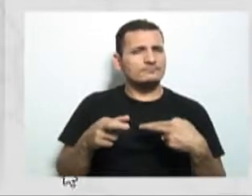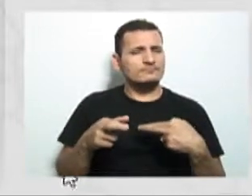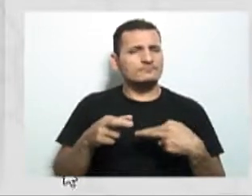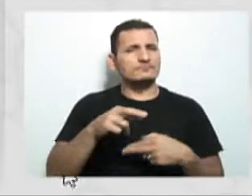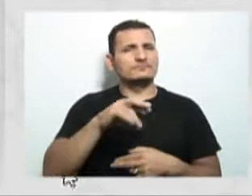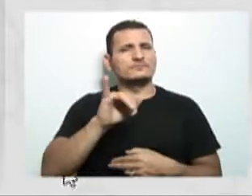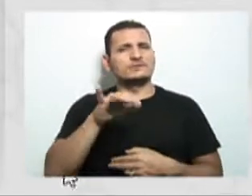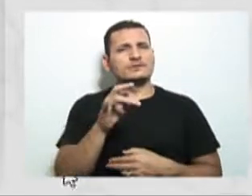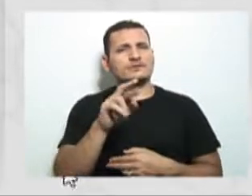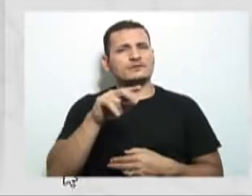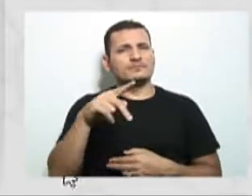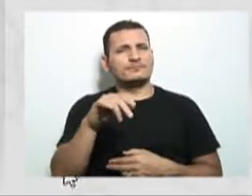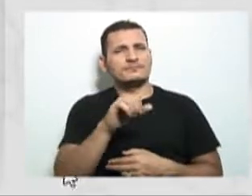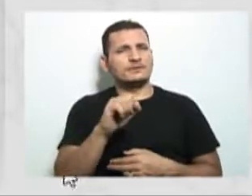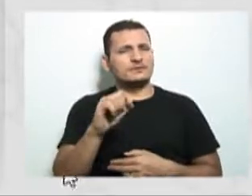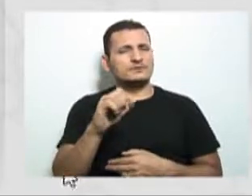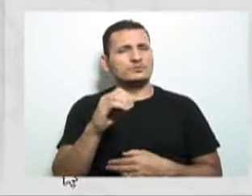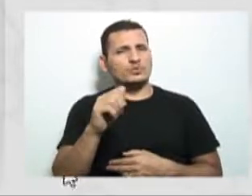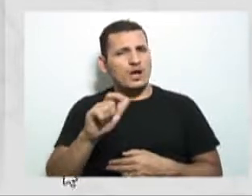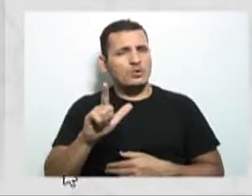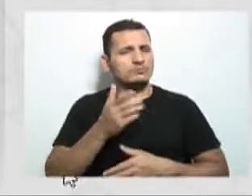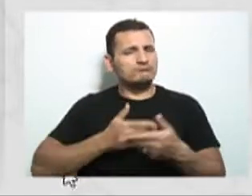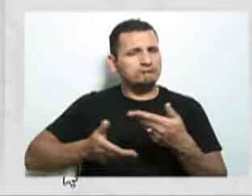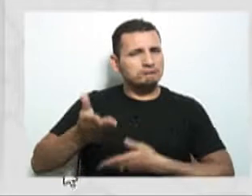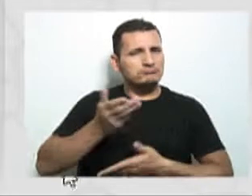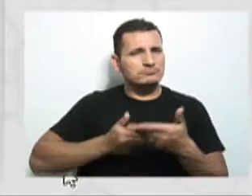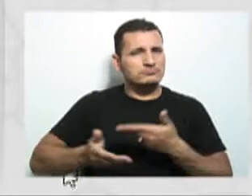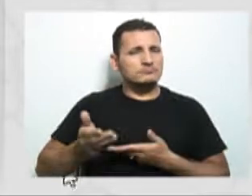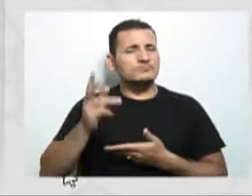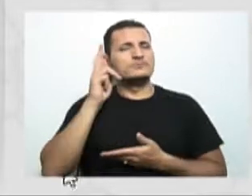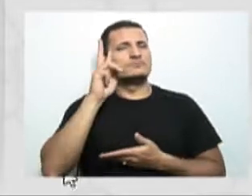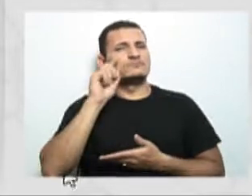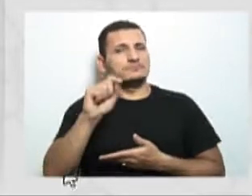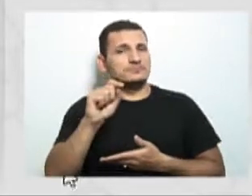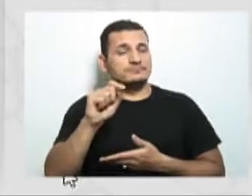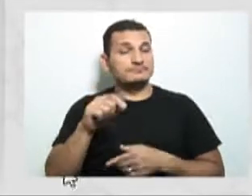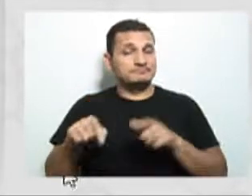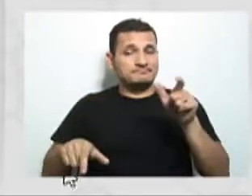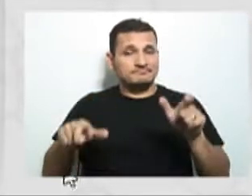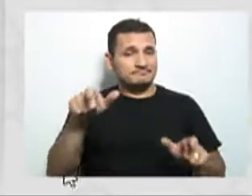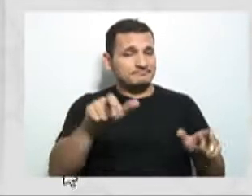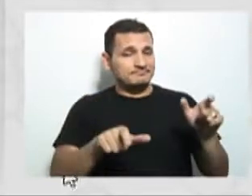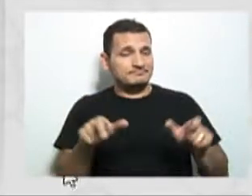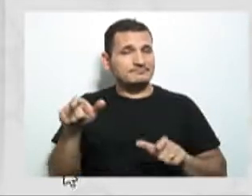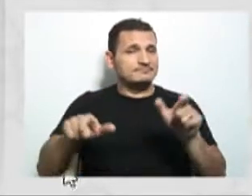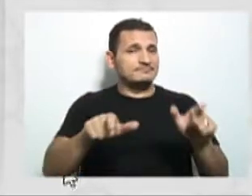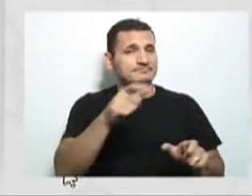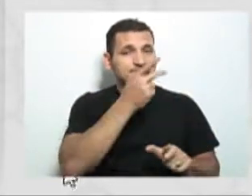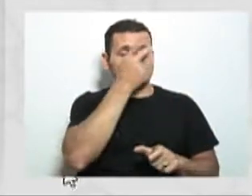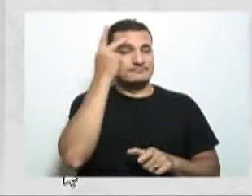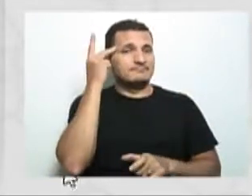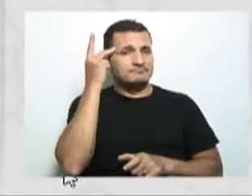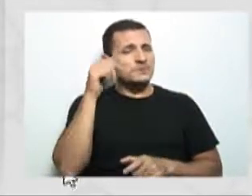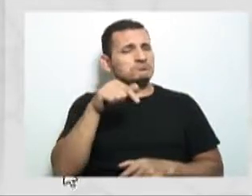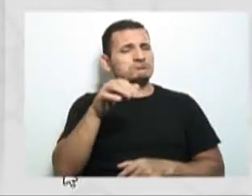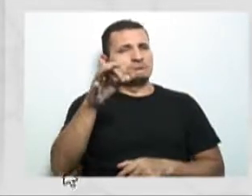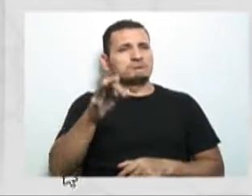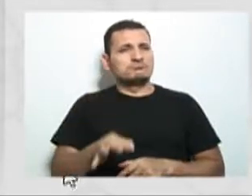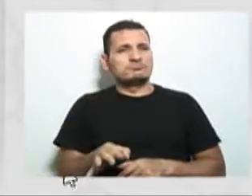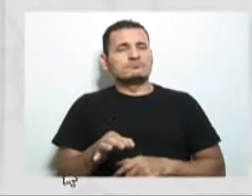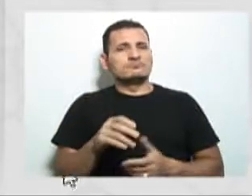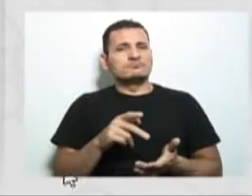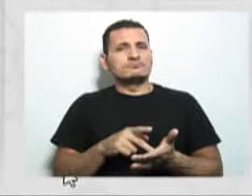interpessoal, automaticamente lembramos do relacionamento entre quem? Entre as pessoas, não é? E isso está correto, com